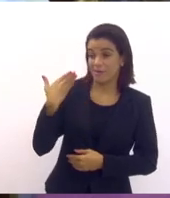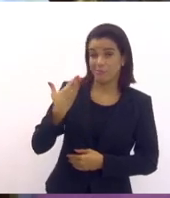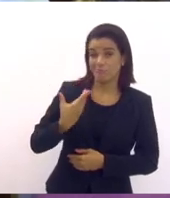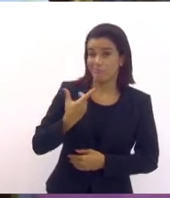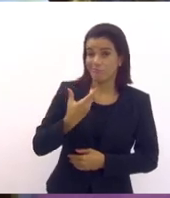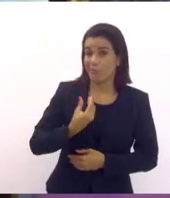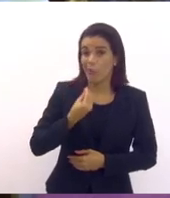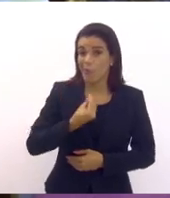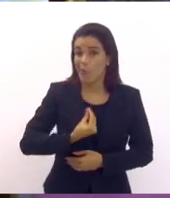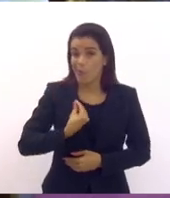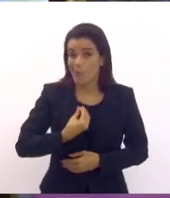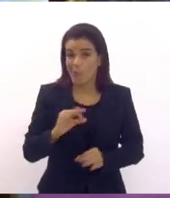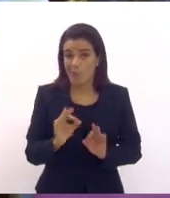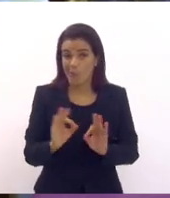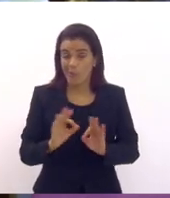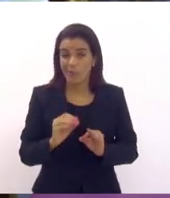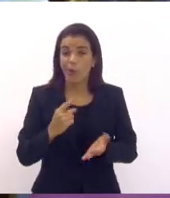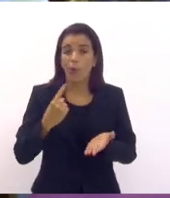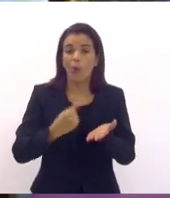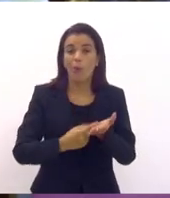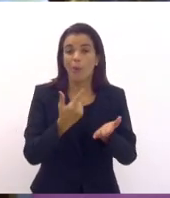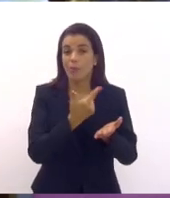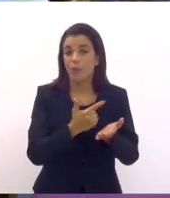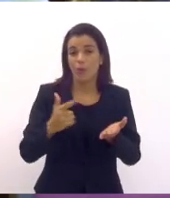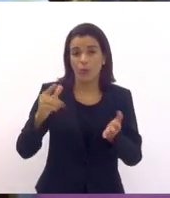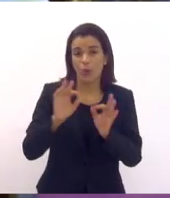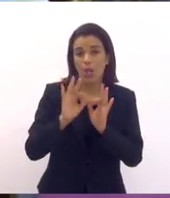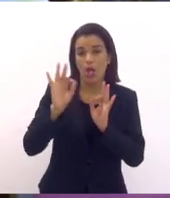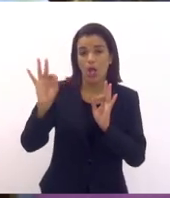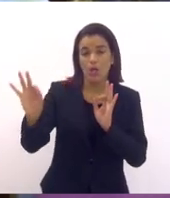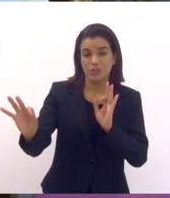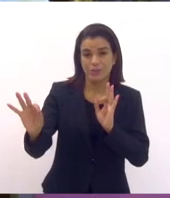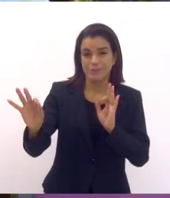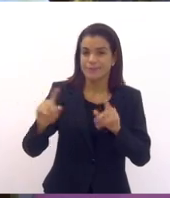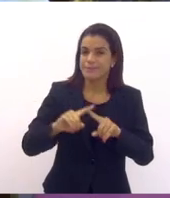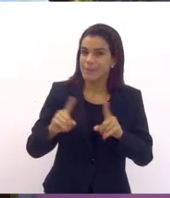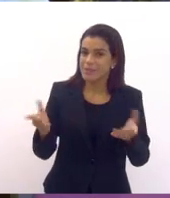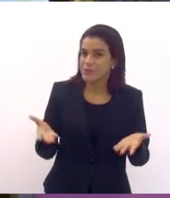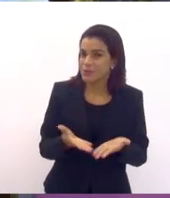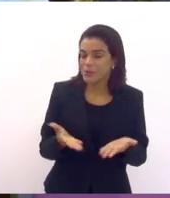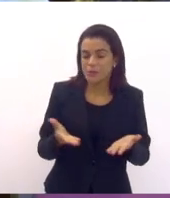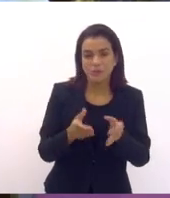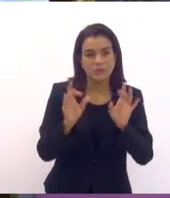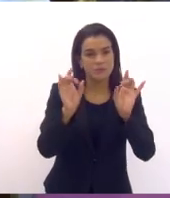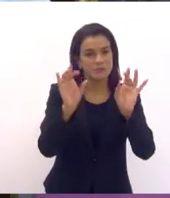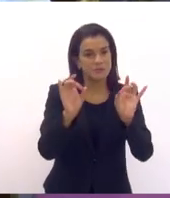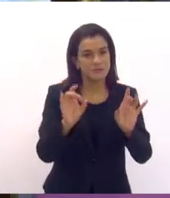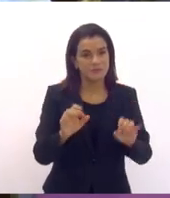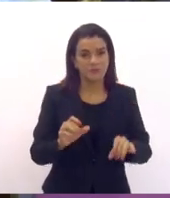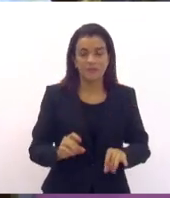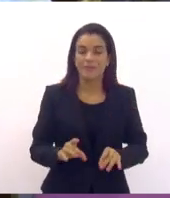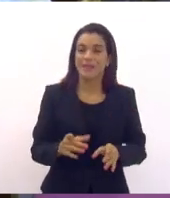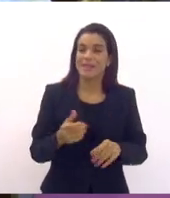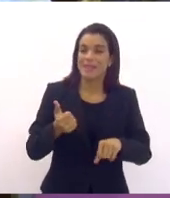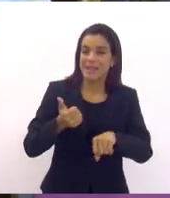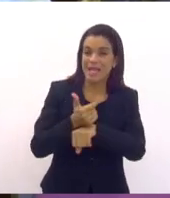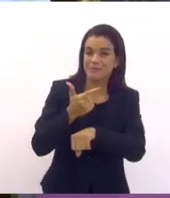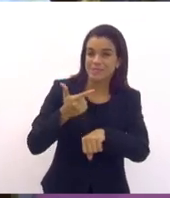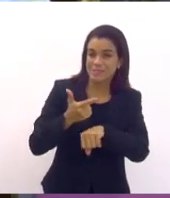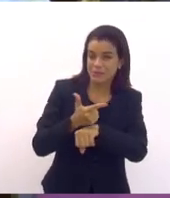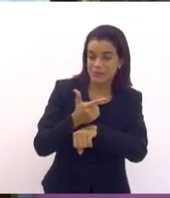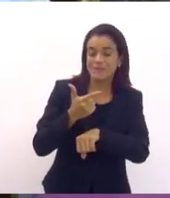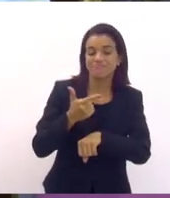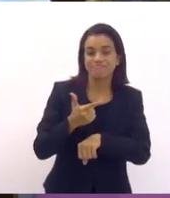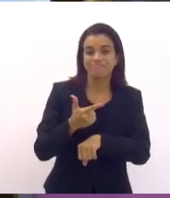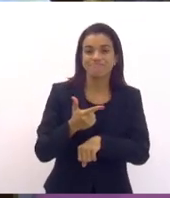num compromisso longe daqui mas de poder vir aqui nesse último dia dessa edição da exp religião cada